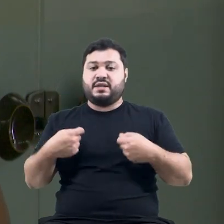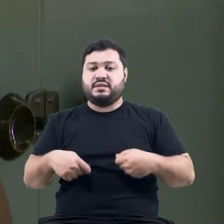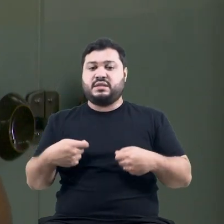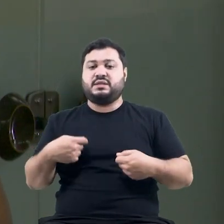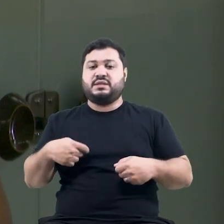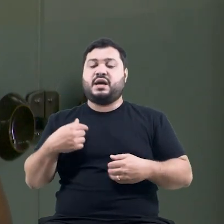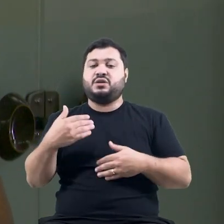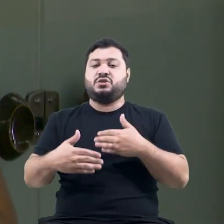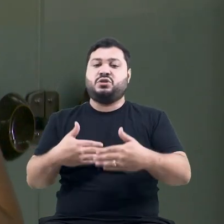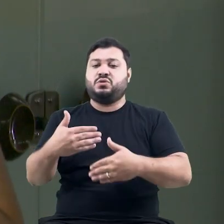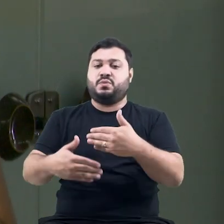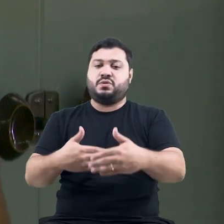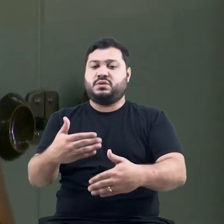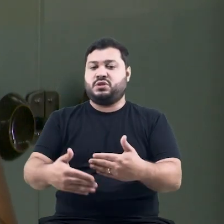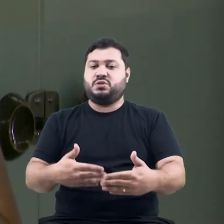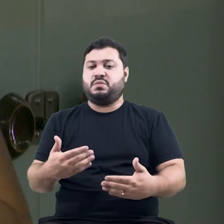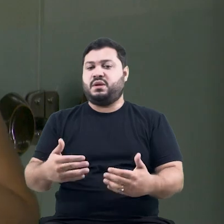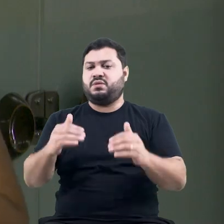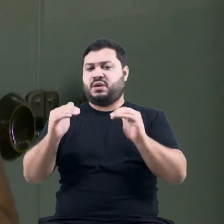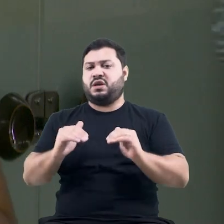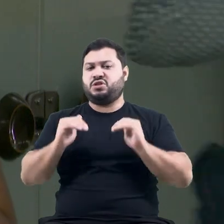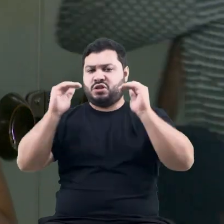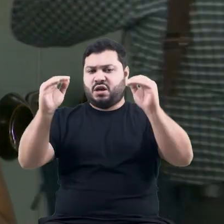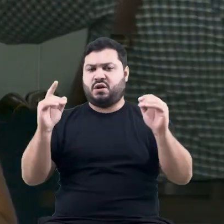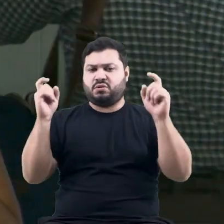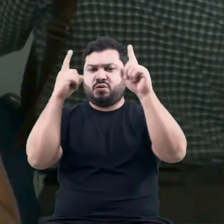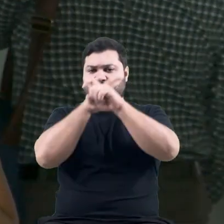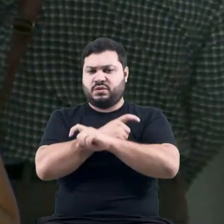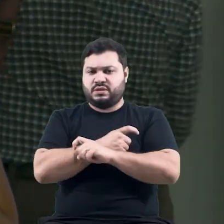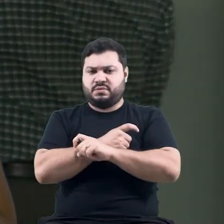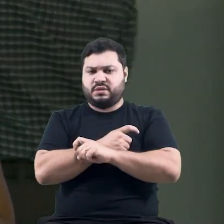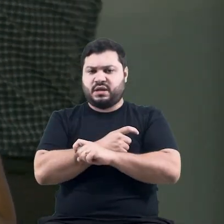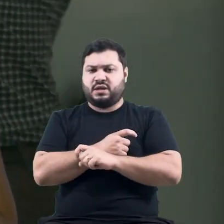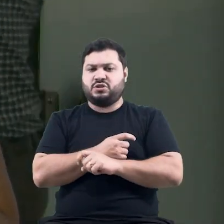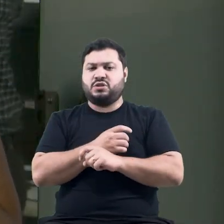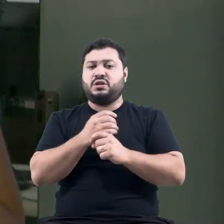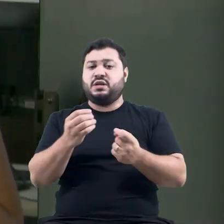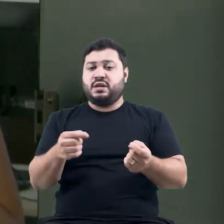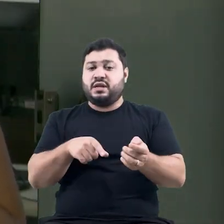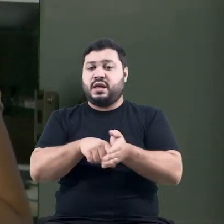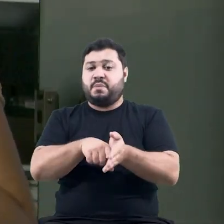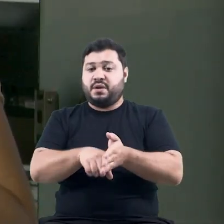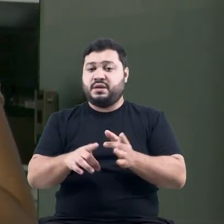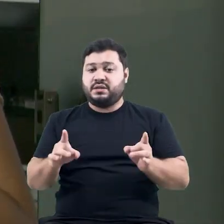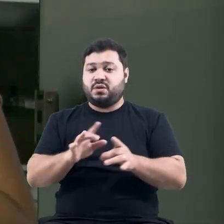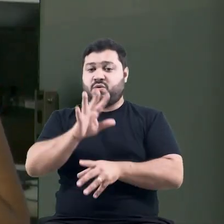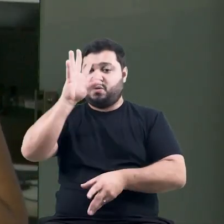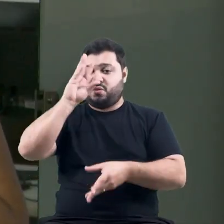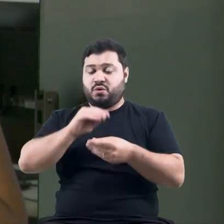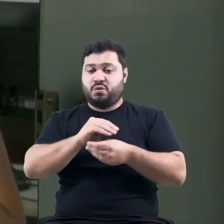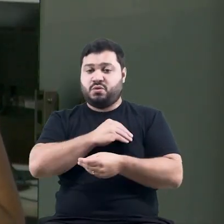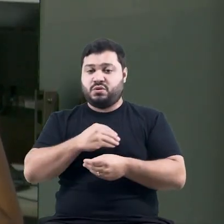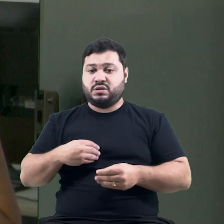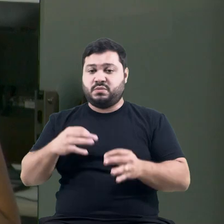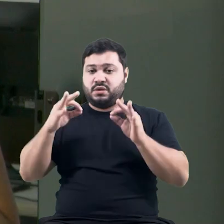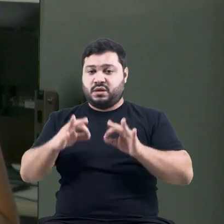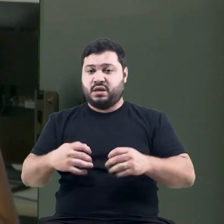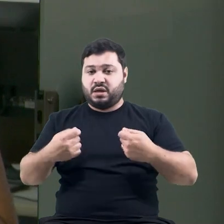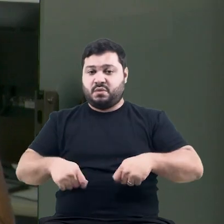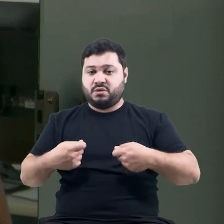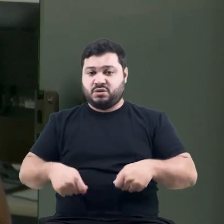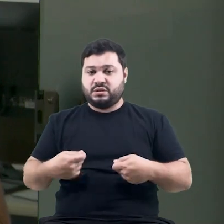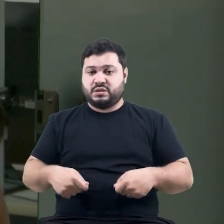da necessidade do procedimento, considerado de alta complexidade. E como a perícia concluiu que o exame